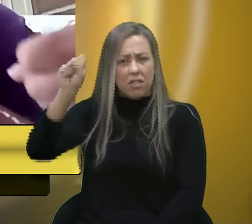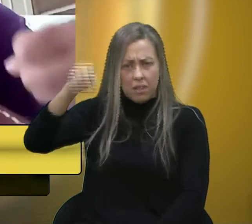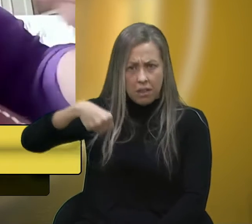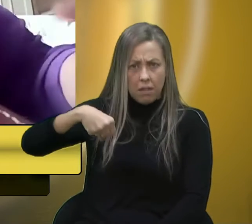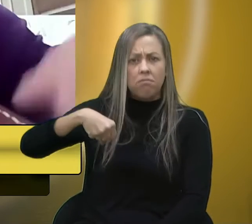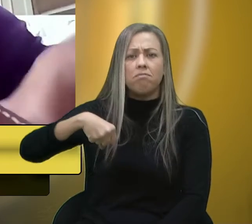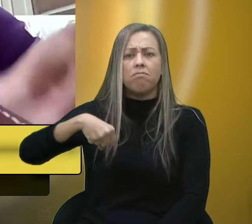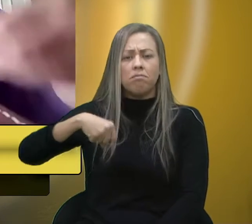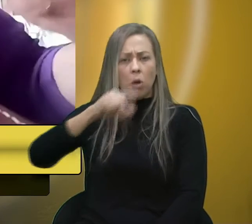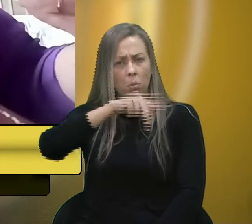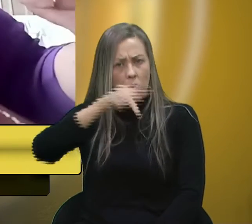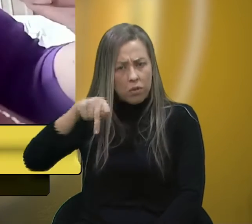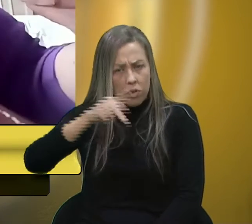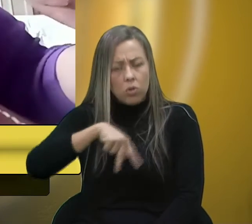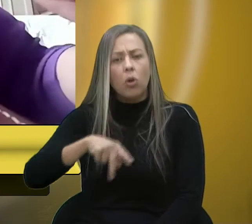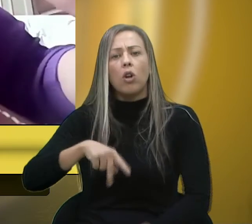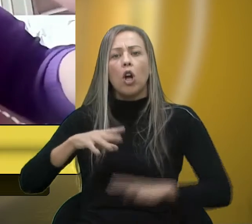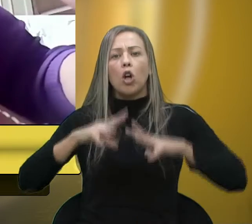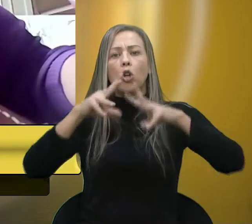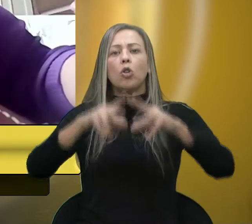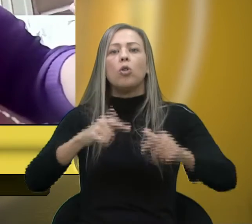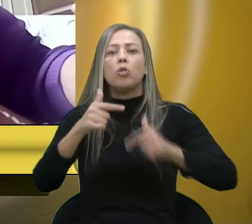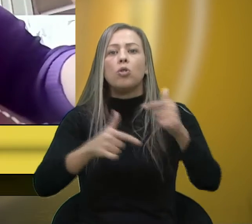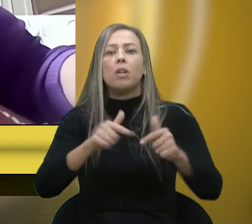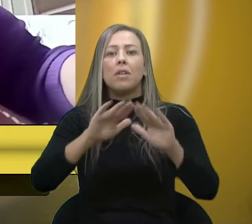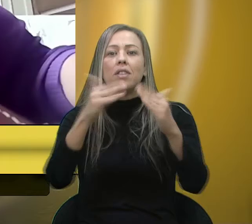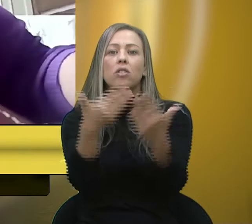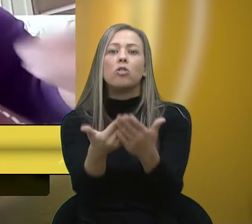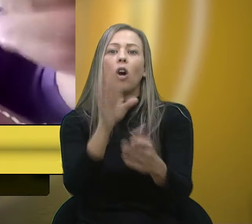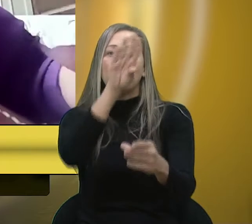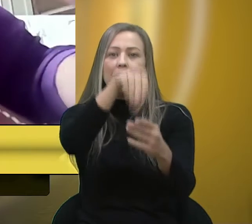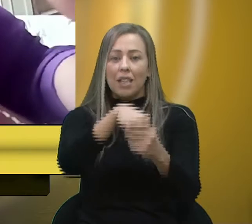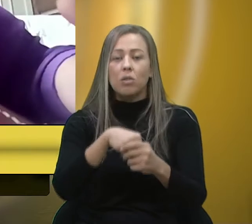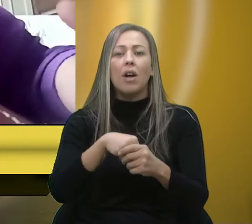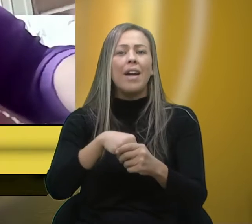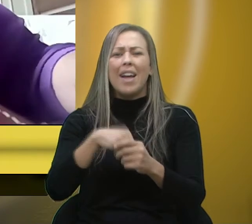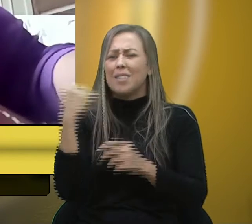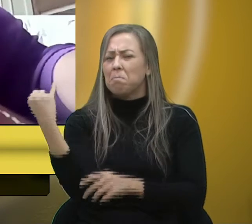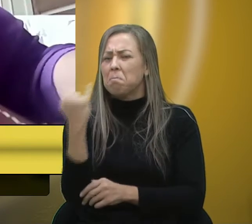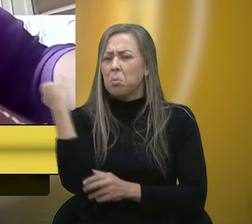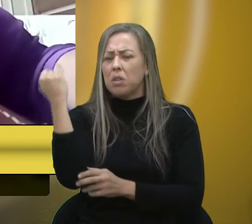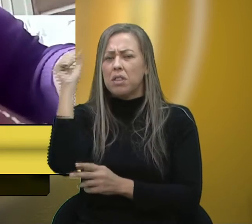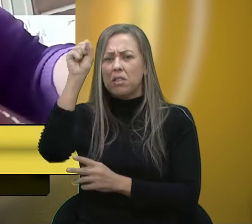Isso, professores, todos os trabalhadores das escolas, isso é essencial.